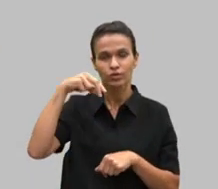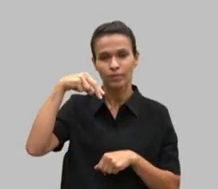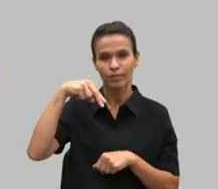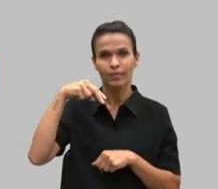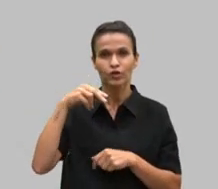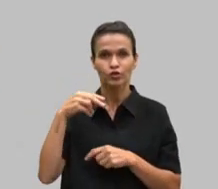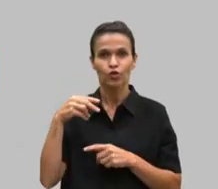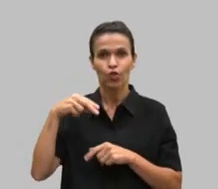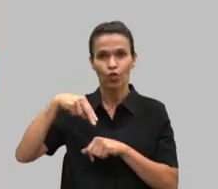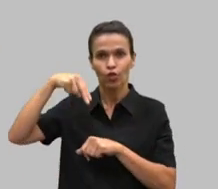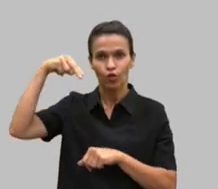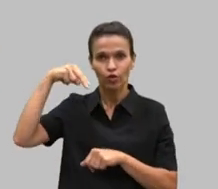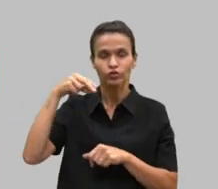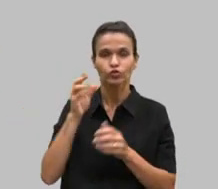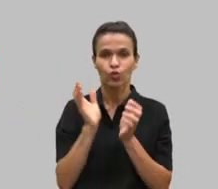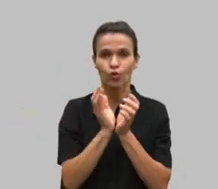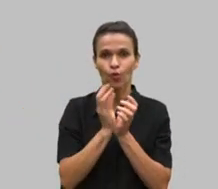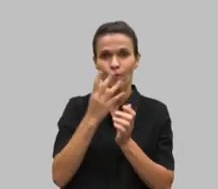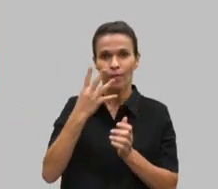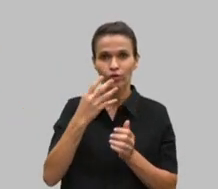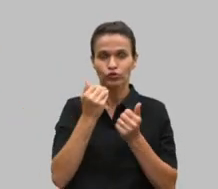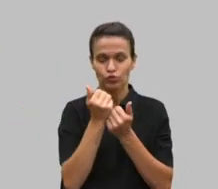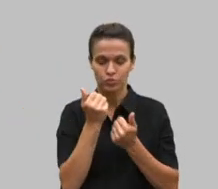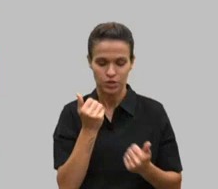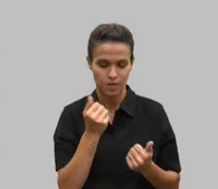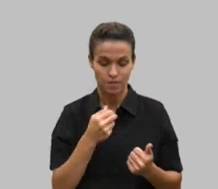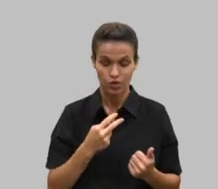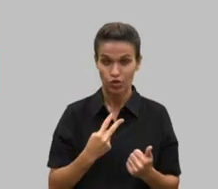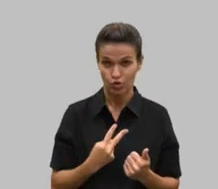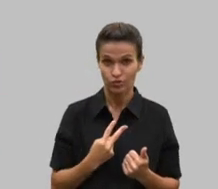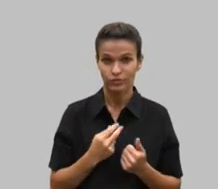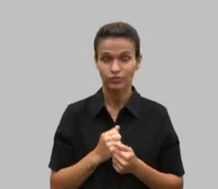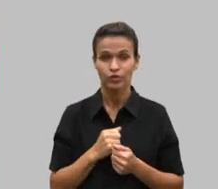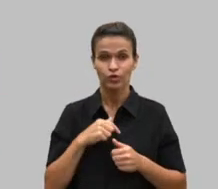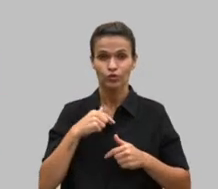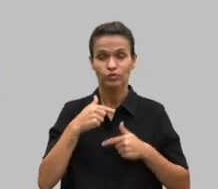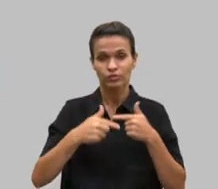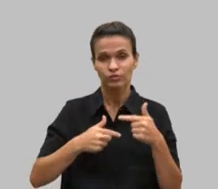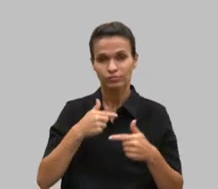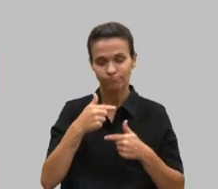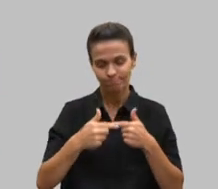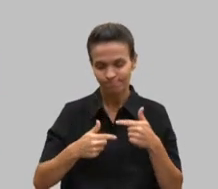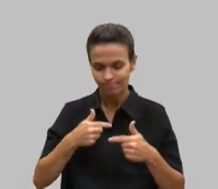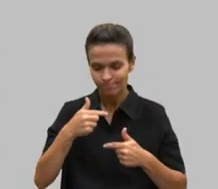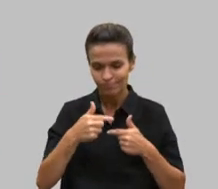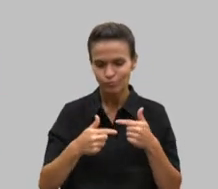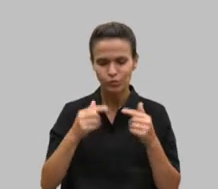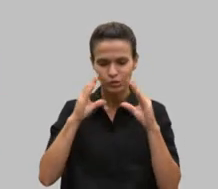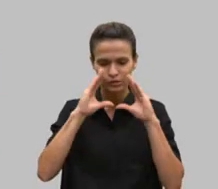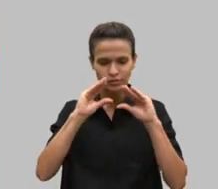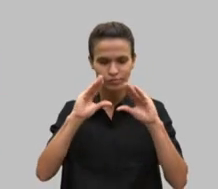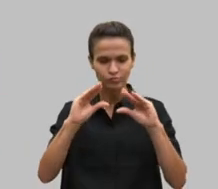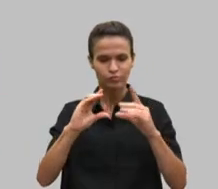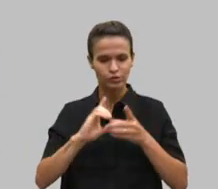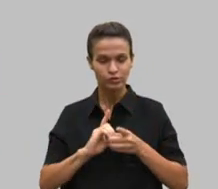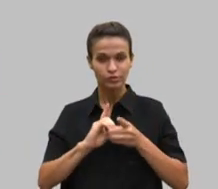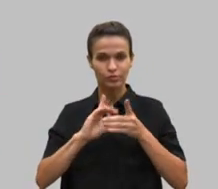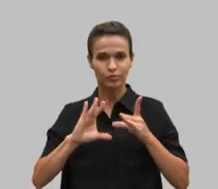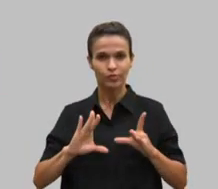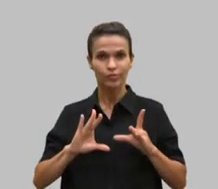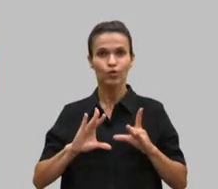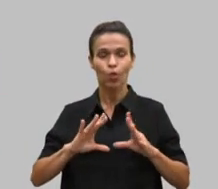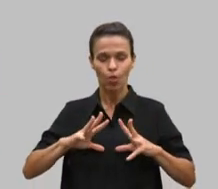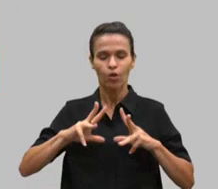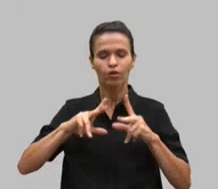de trabalho 4 do subtema 2 nossos trabalhos discorreram de maneira tranquila e democrática e todos